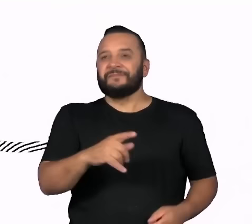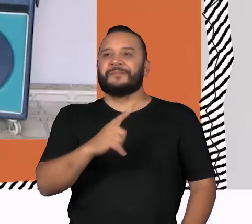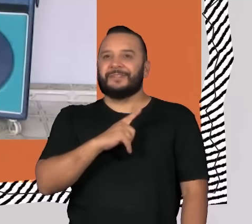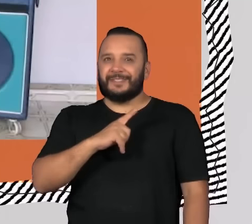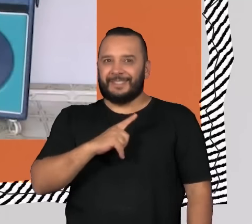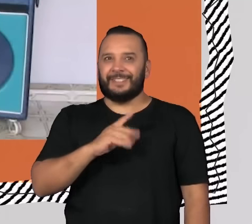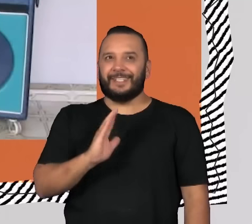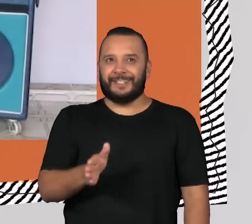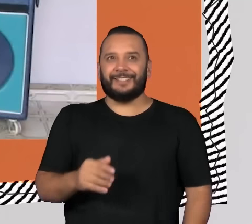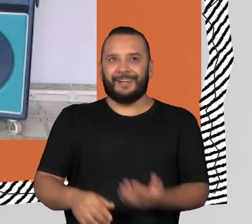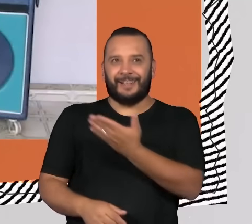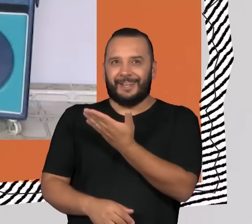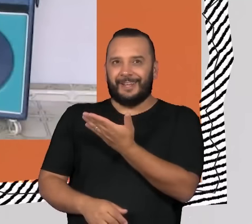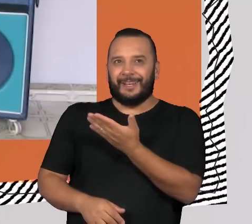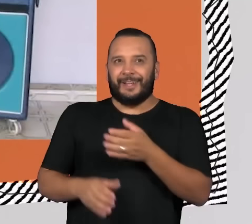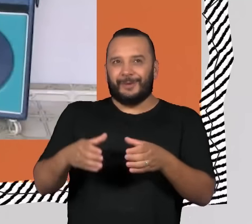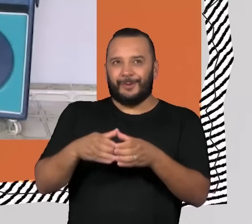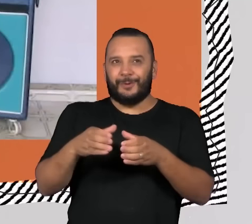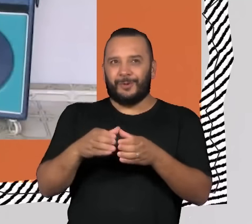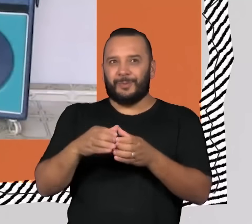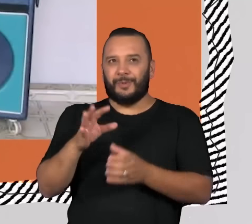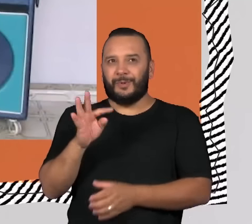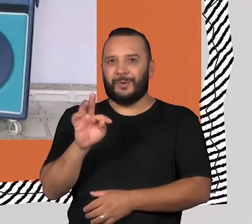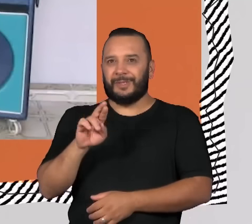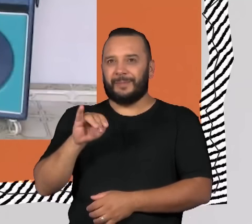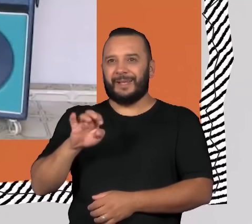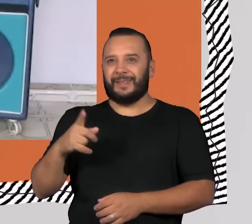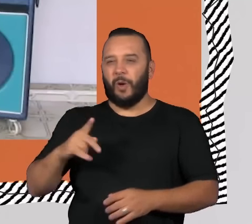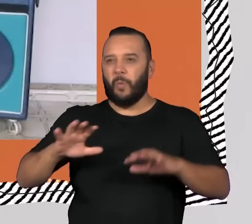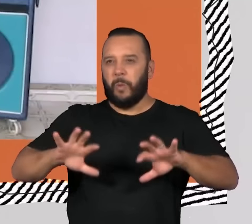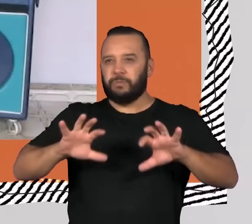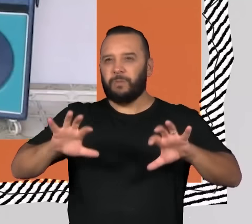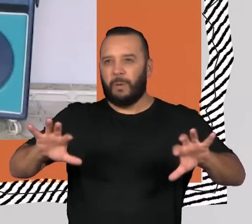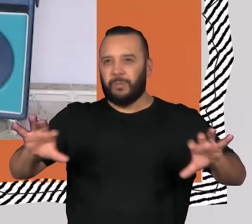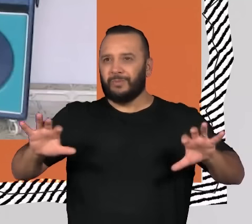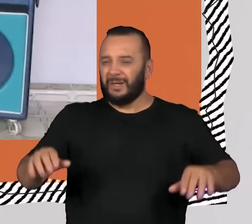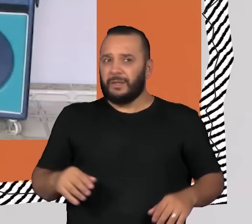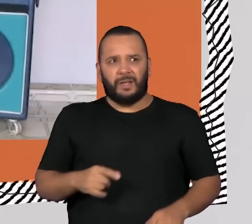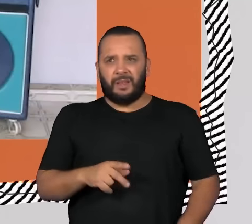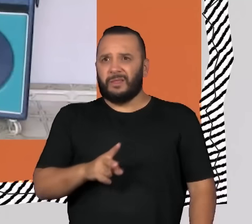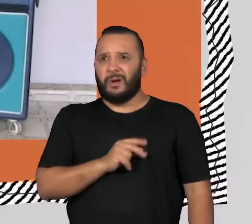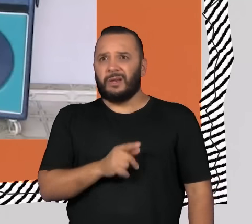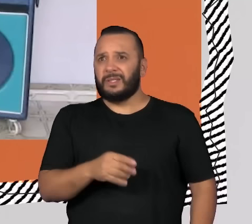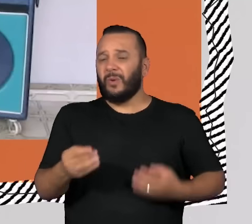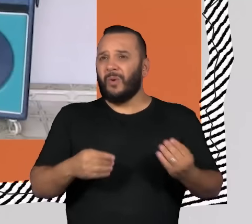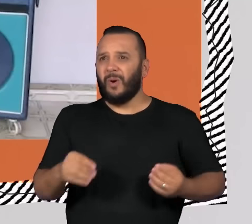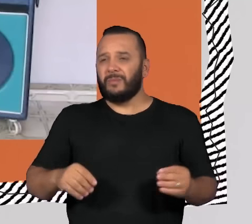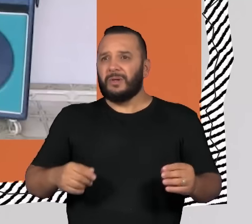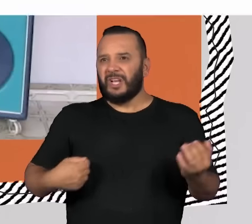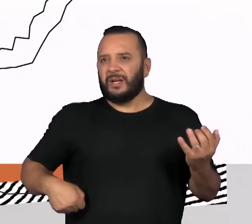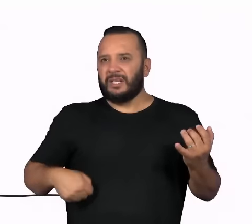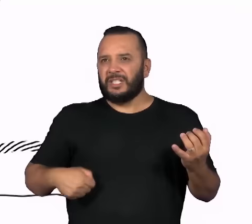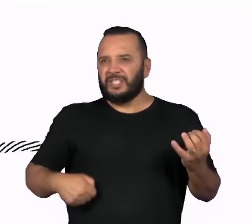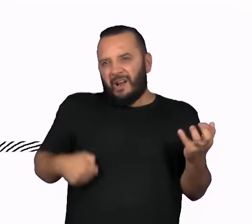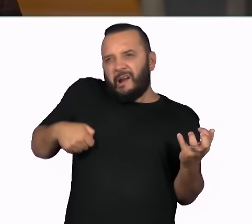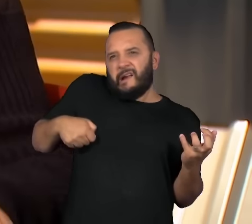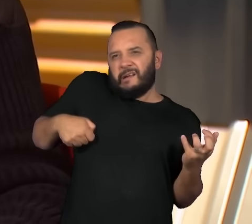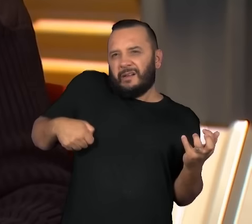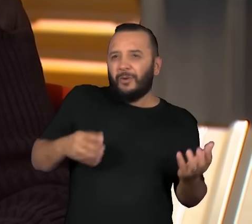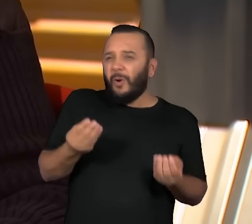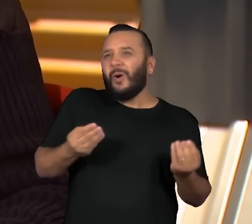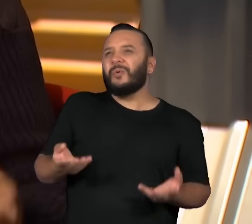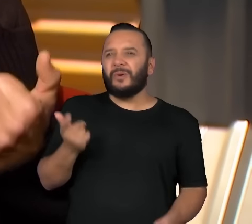sala onde eu tinha aula, e tudo ficava olhando assim, nossa, mano, o que é isso? Não sei o quê. De onde sai a distorção? Eu queria saber, onde sai a distorção? Eu cheguei lá